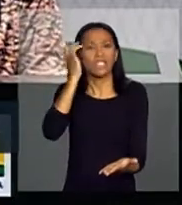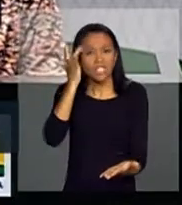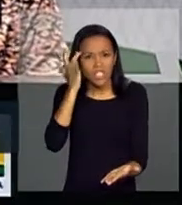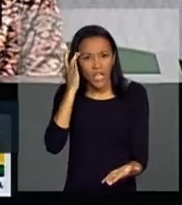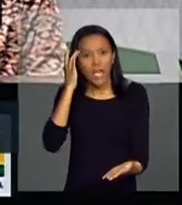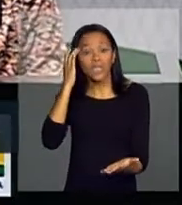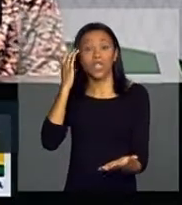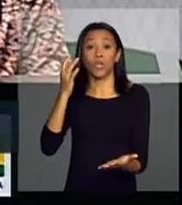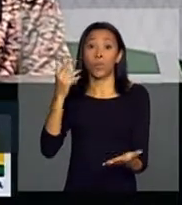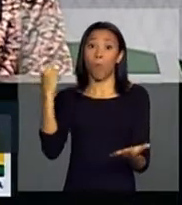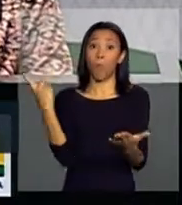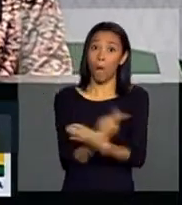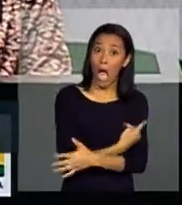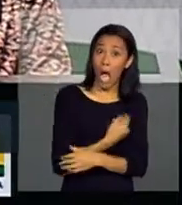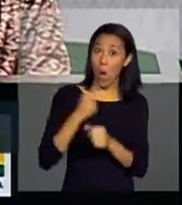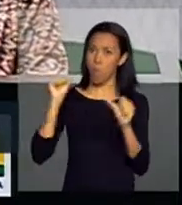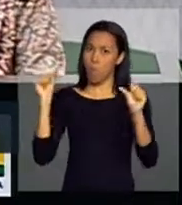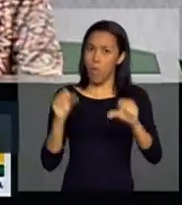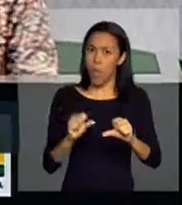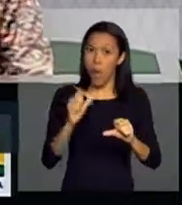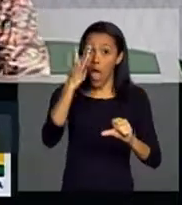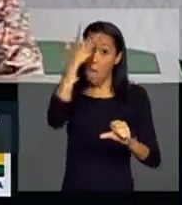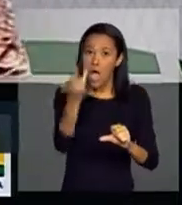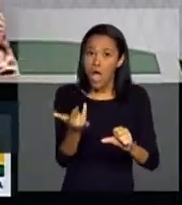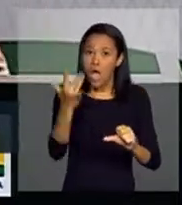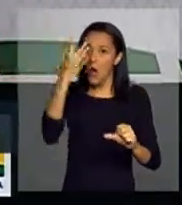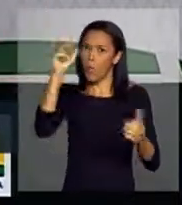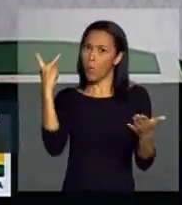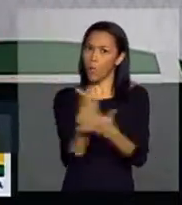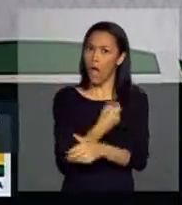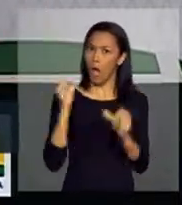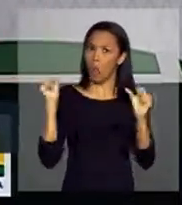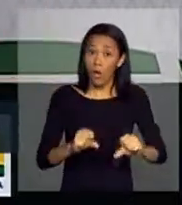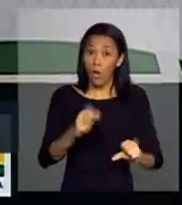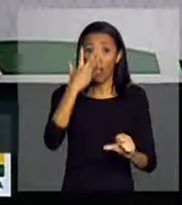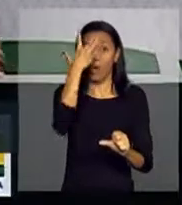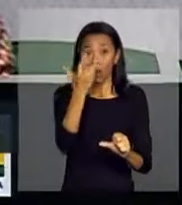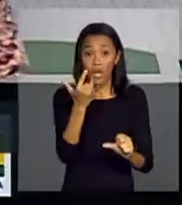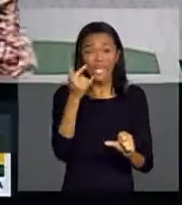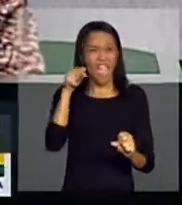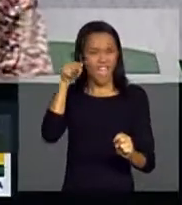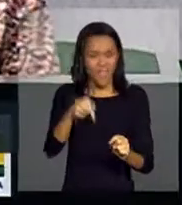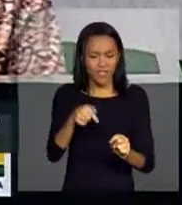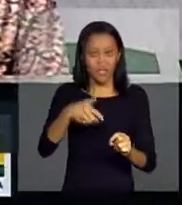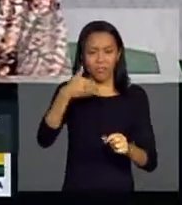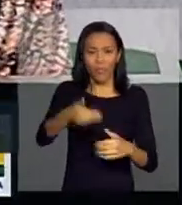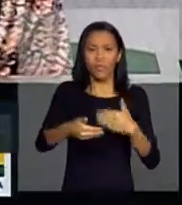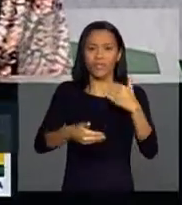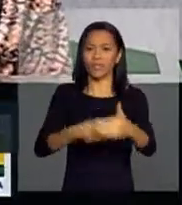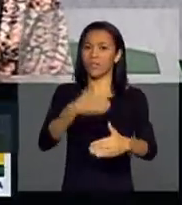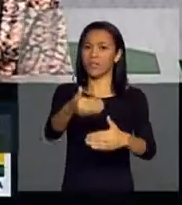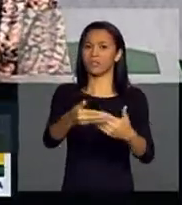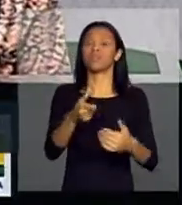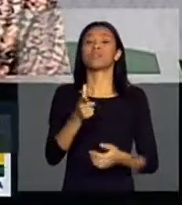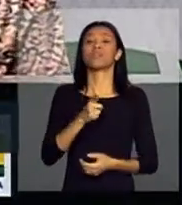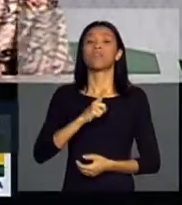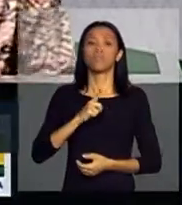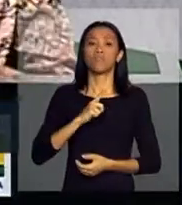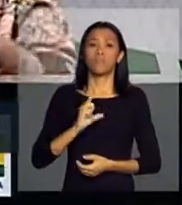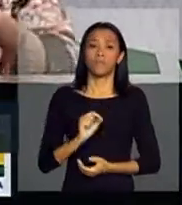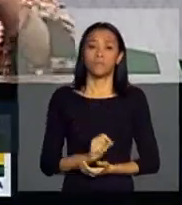catástrofe amanhã achando que esse processo é um processo que tem